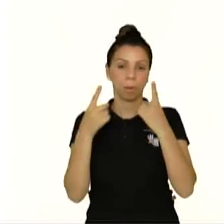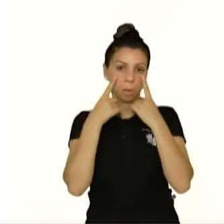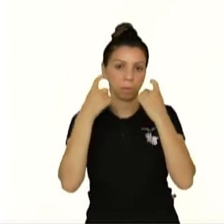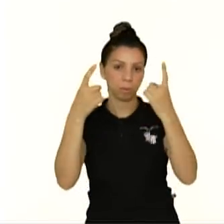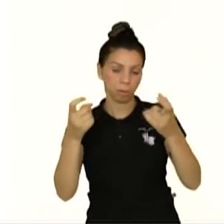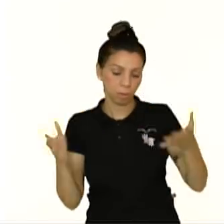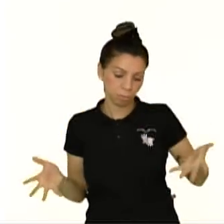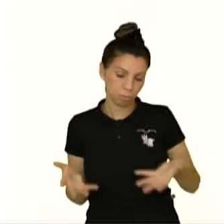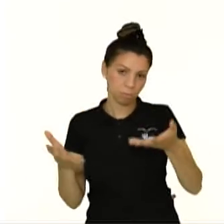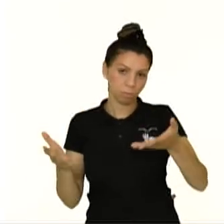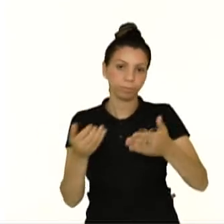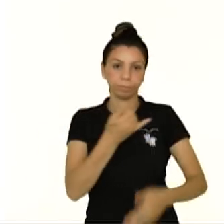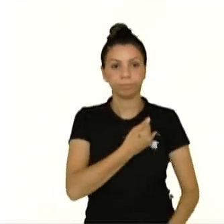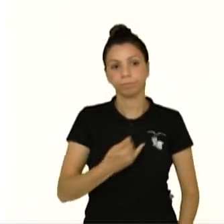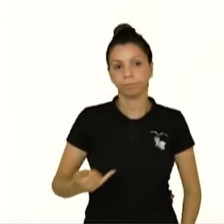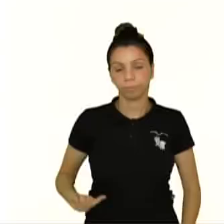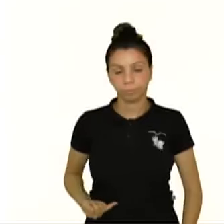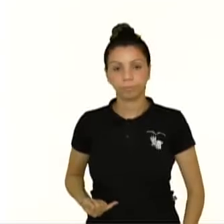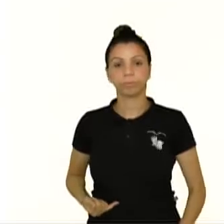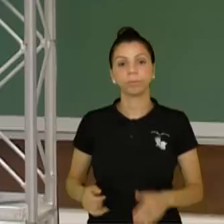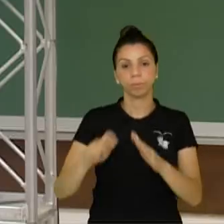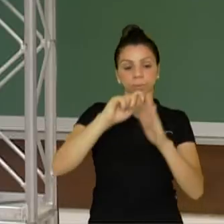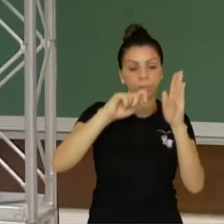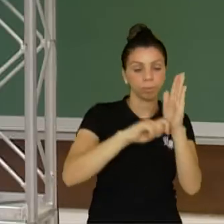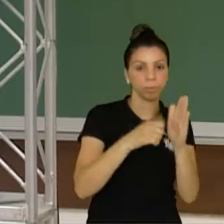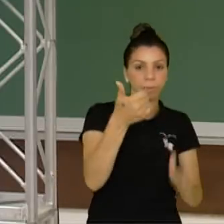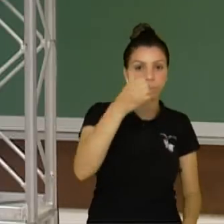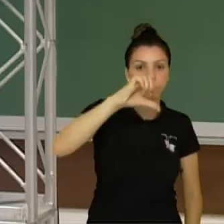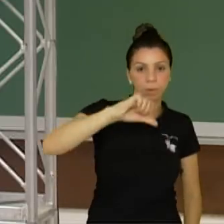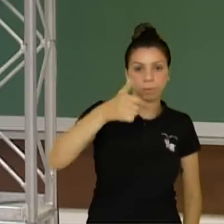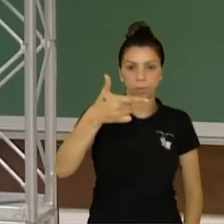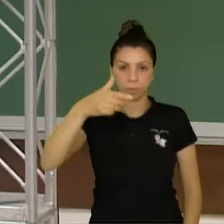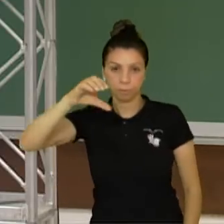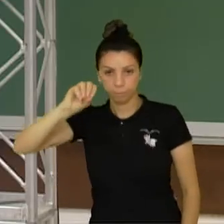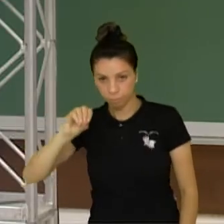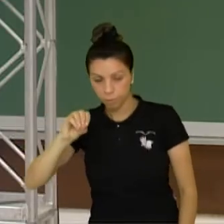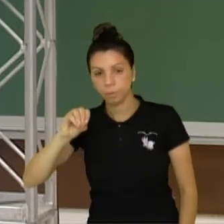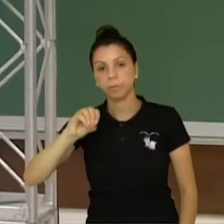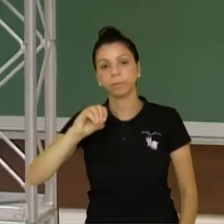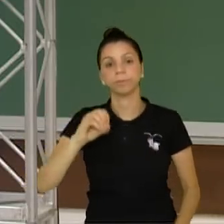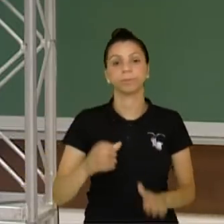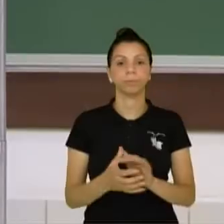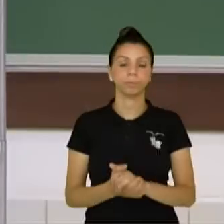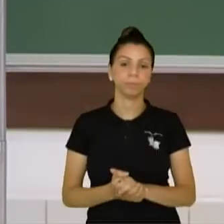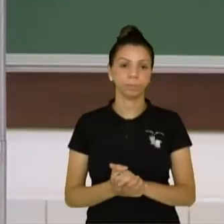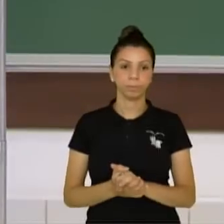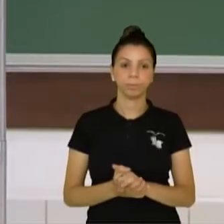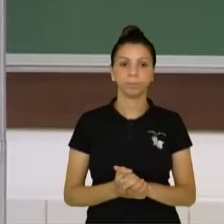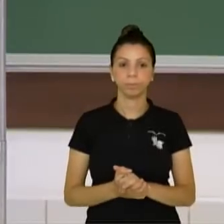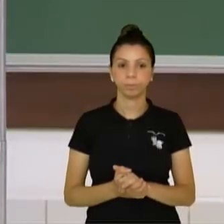e as motivações do imperialismo nesse período de tempo, século XIX e início do XX.